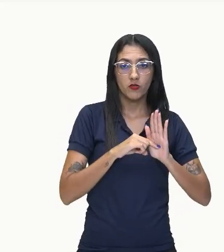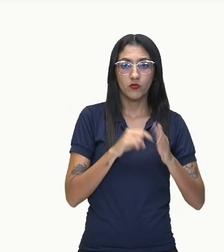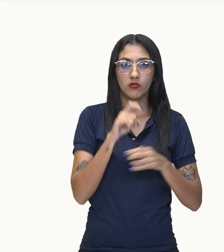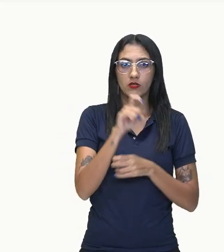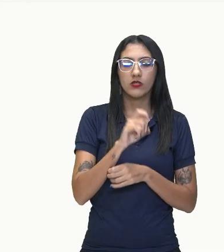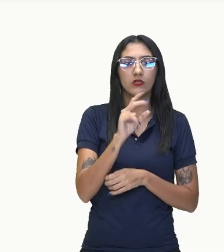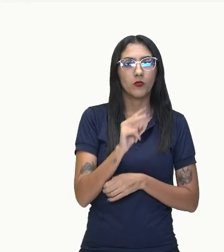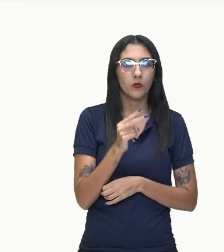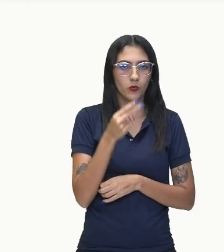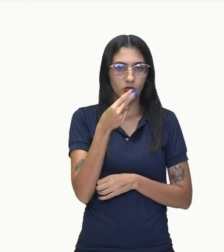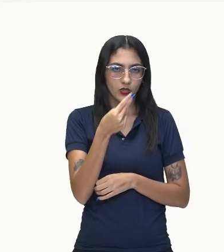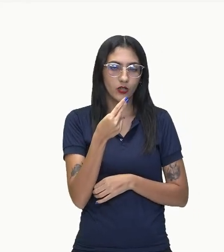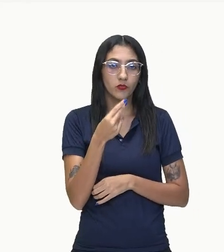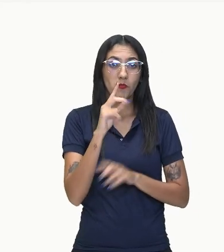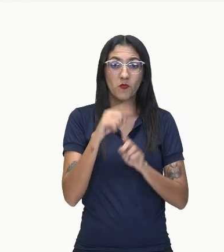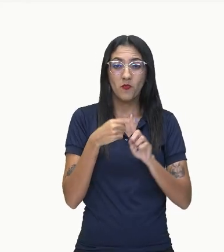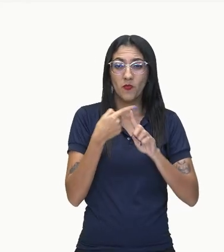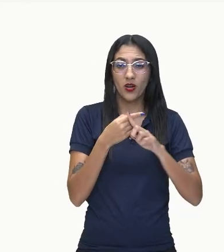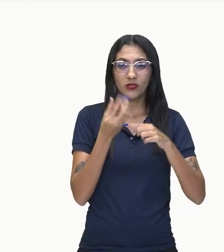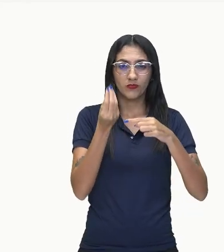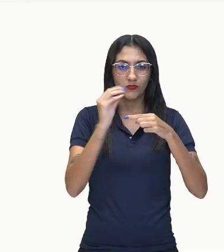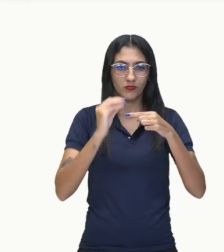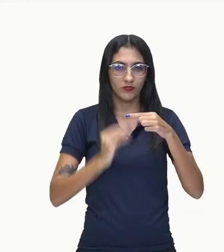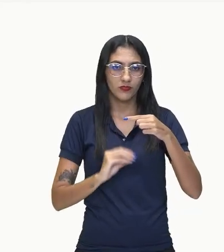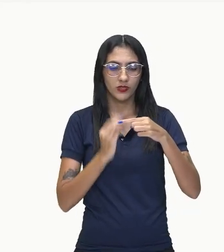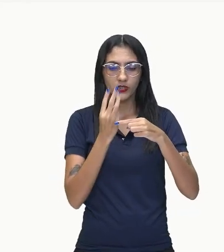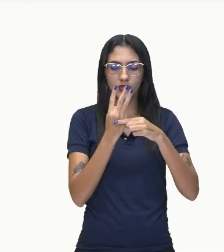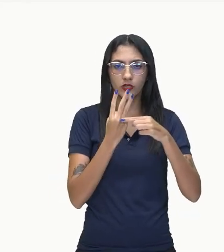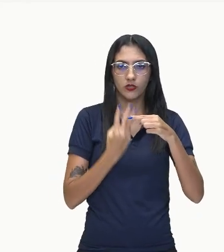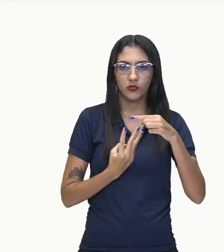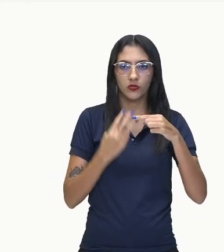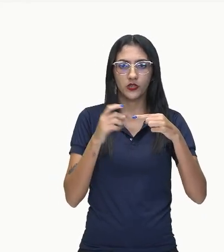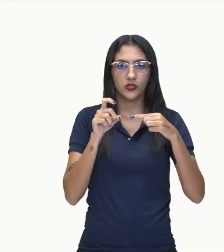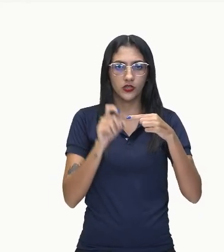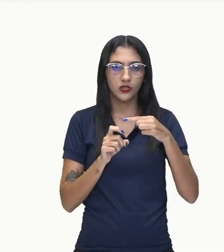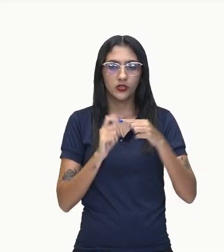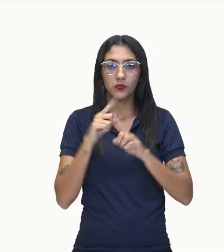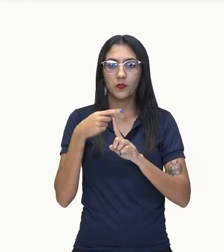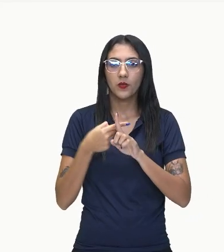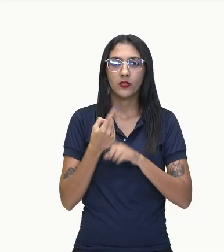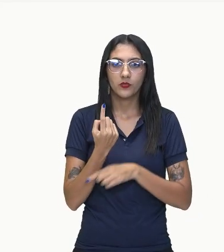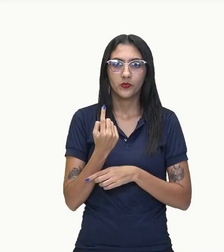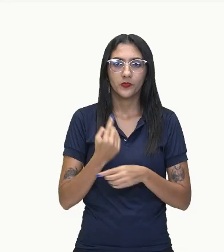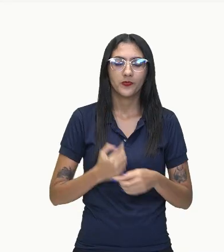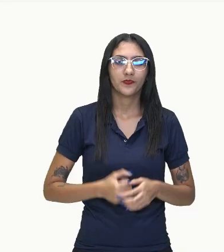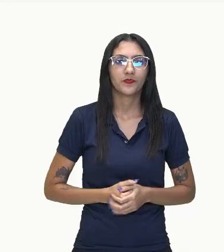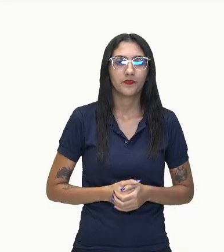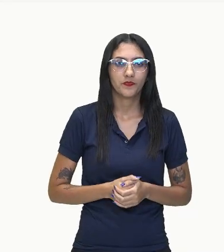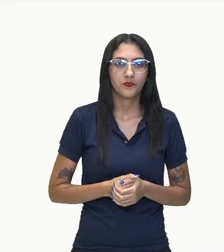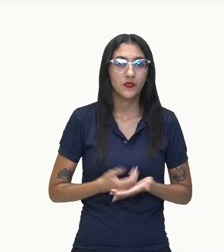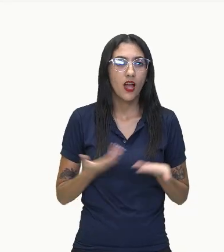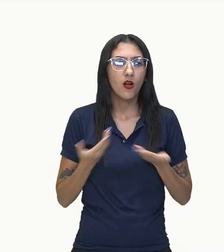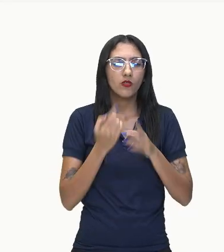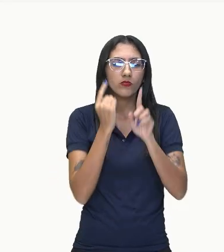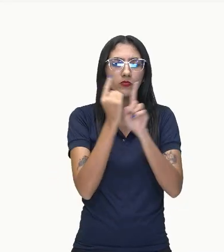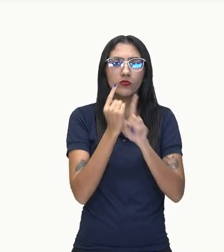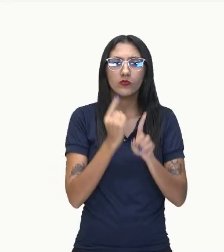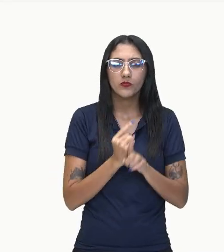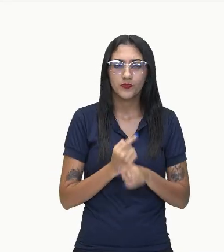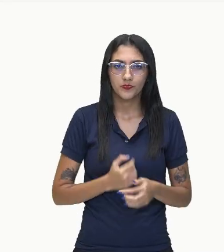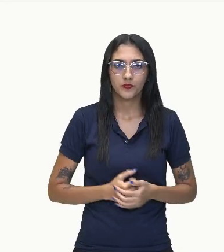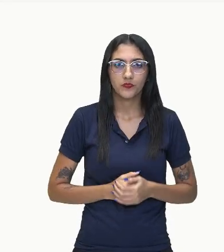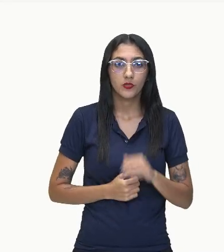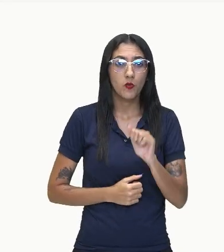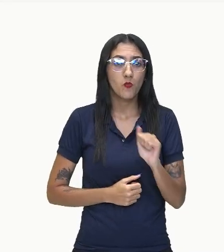quadrado mais 3 sobre 2x mais 1. Vamos identificar os coeficientes dessa função.